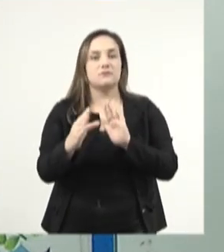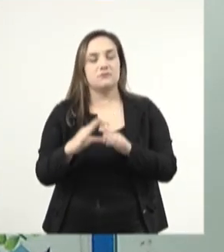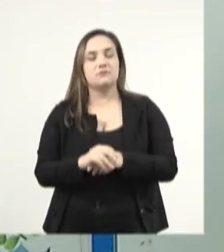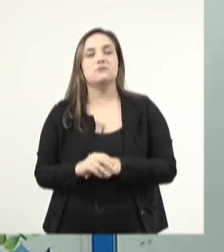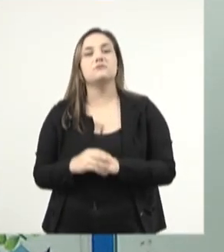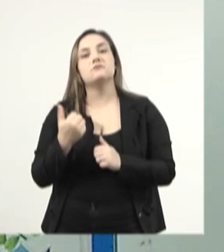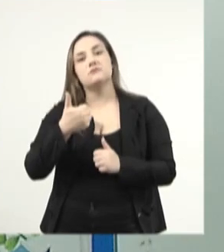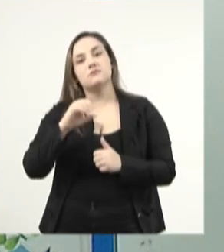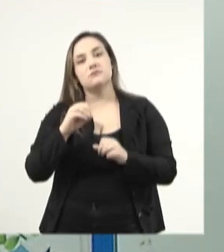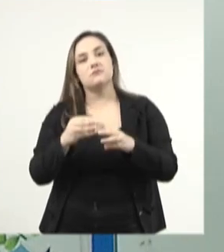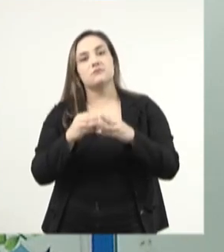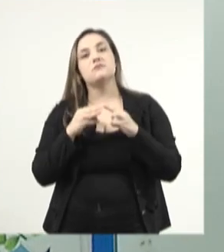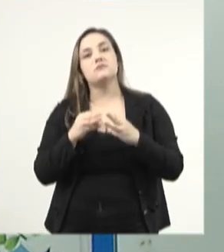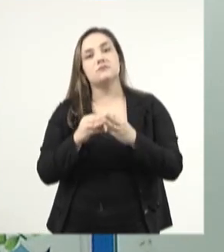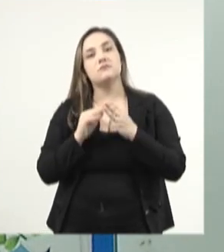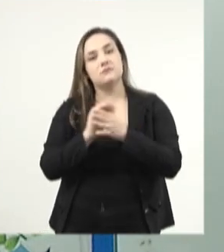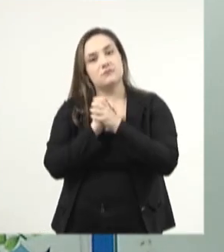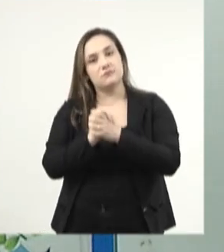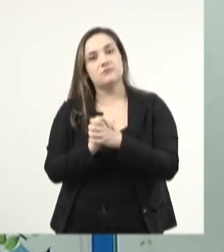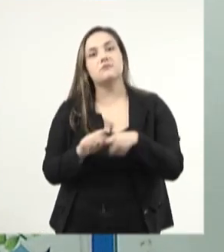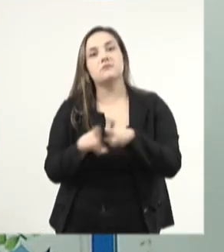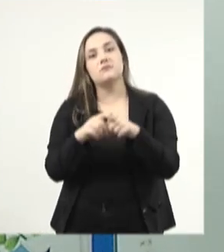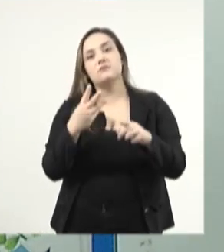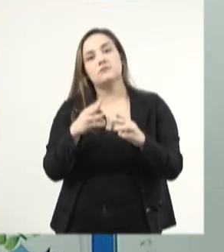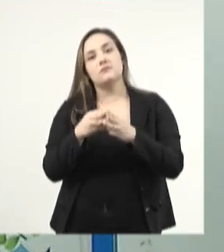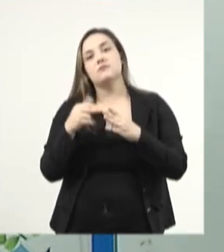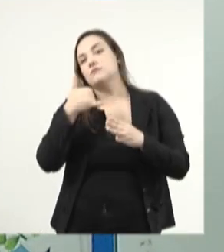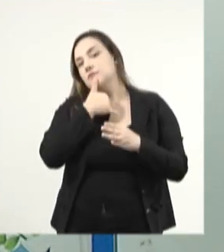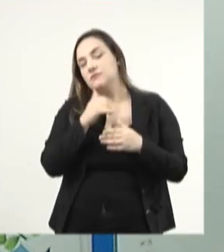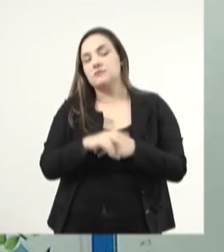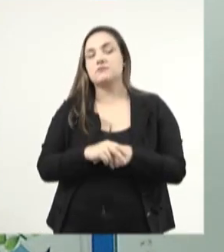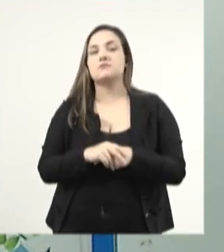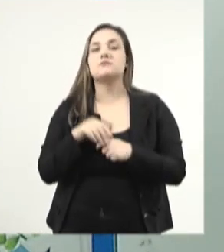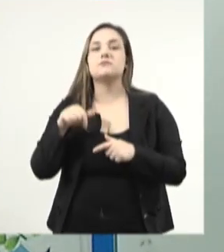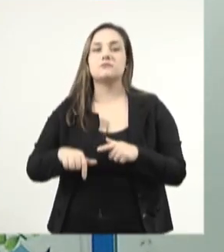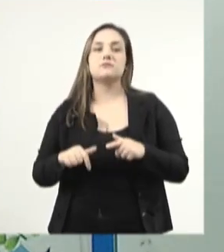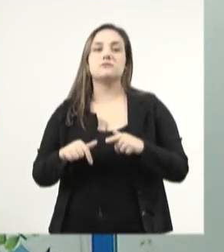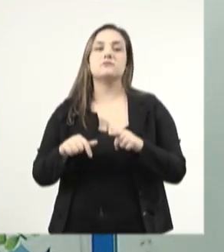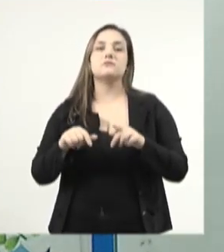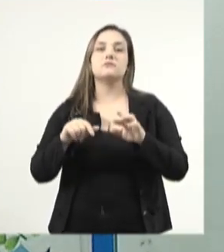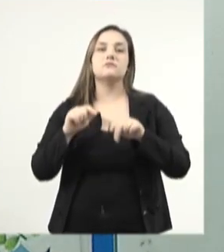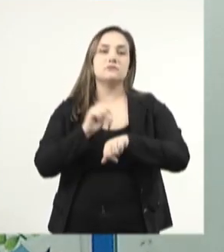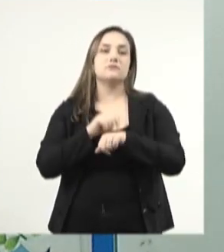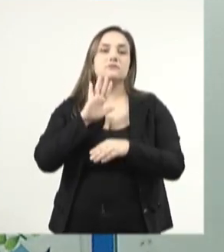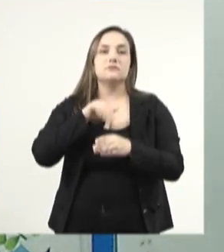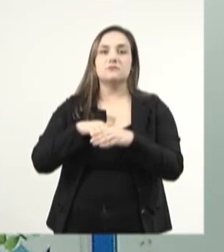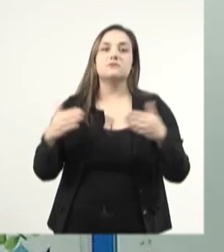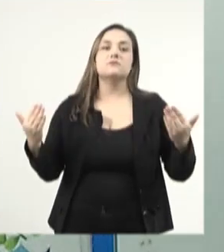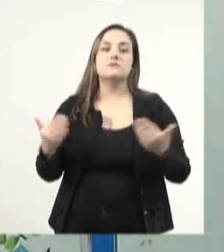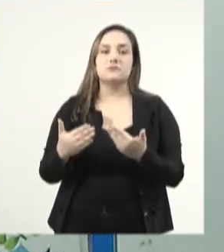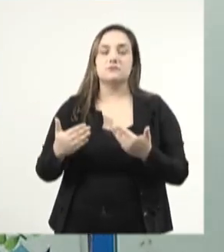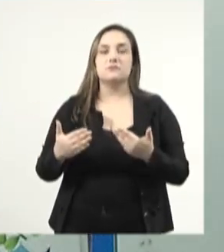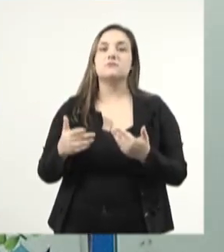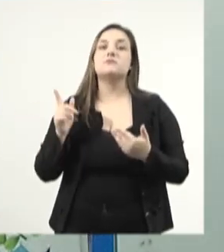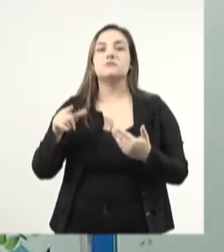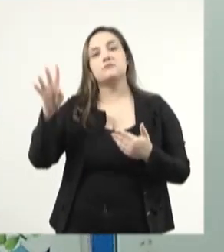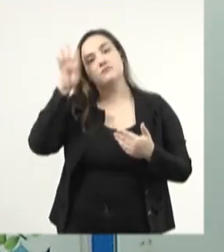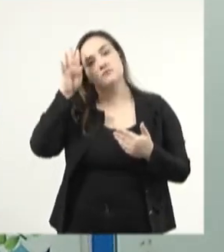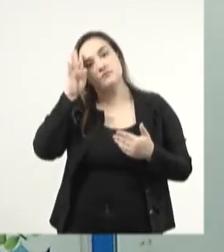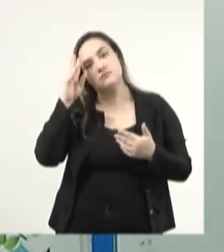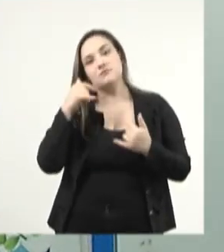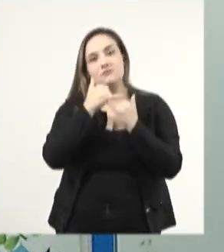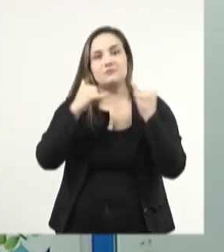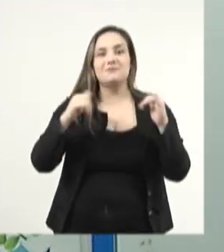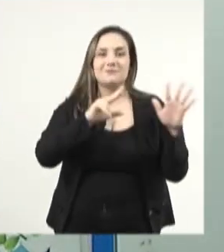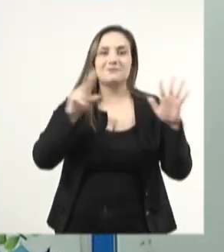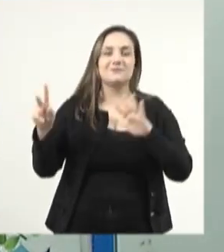indicações, 10 moções de congratulação e 3 moções de pesar aqui durante a ordem do dia de hoje, meio de semana, para